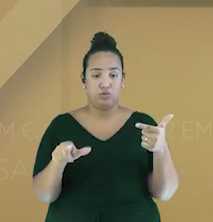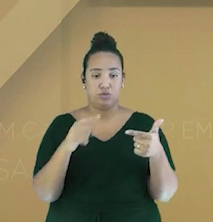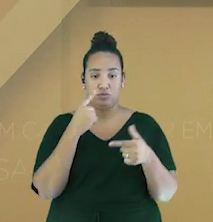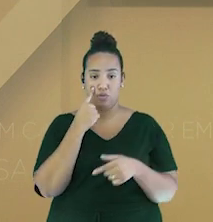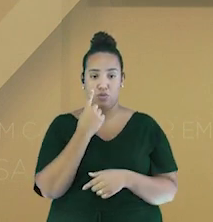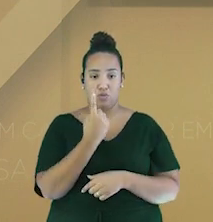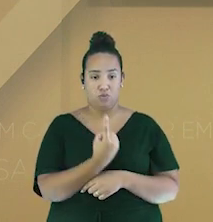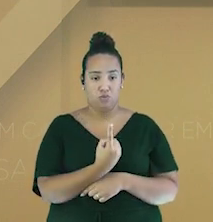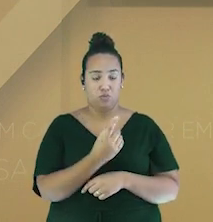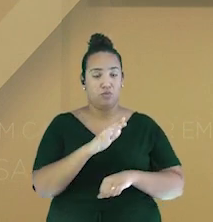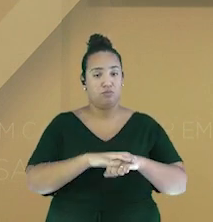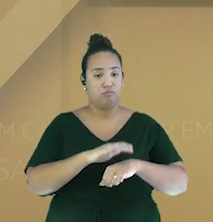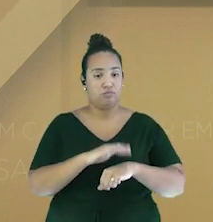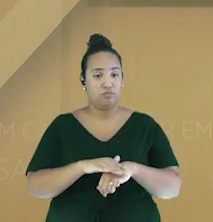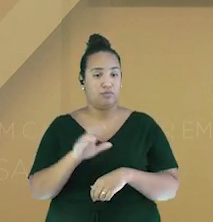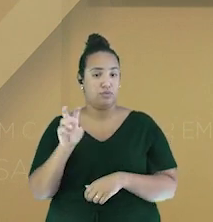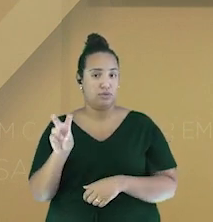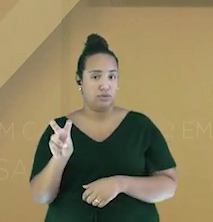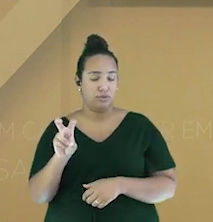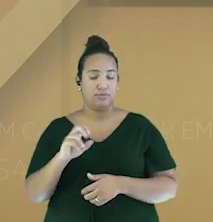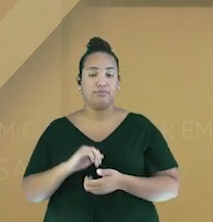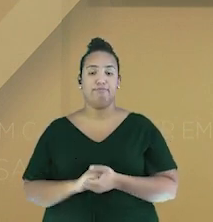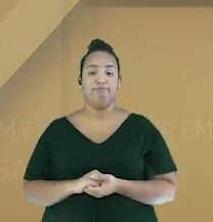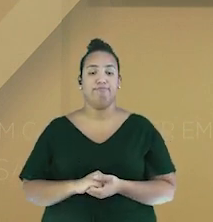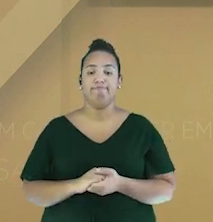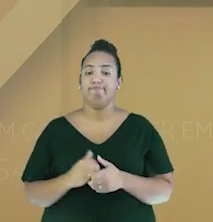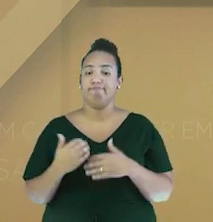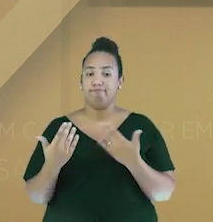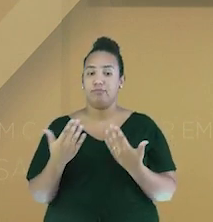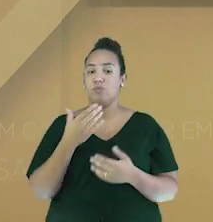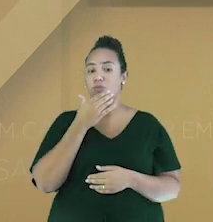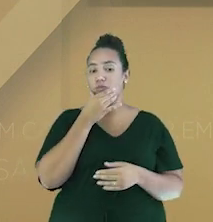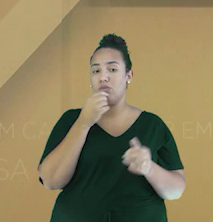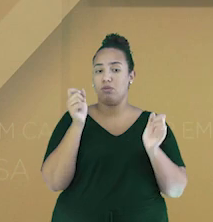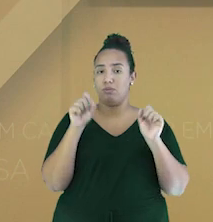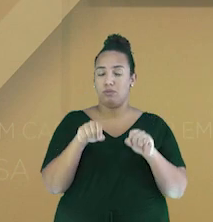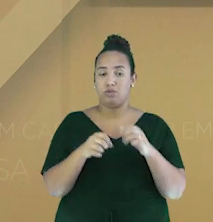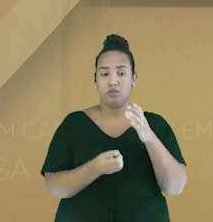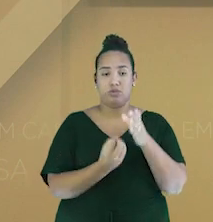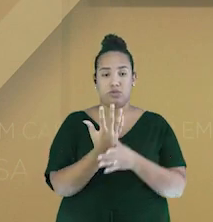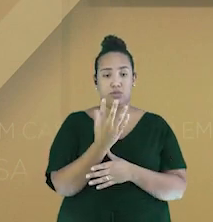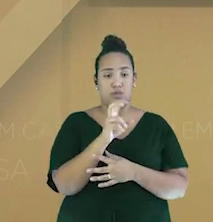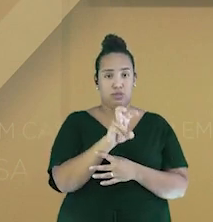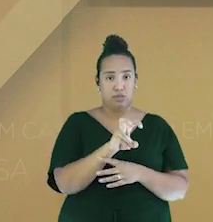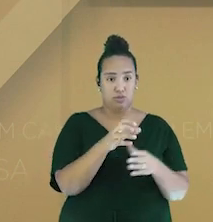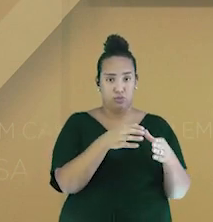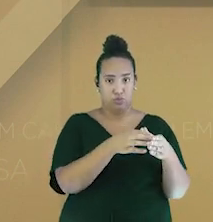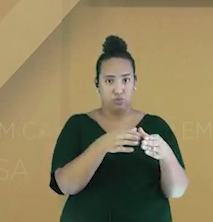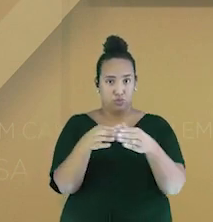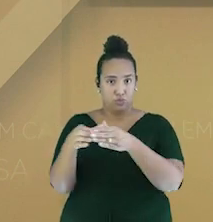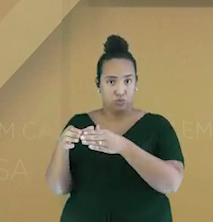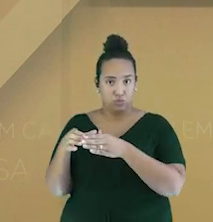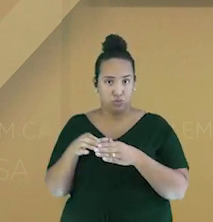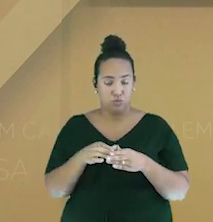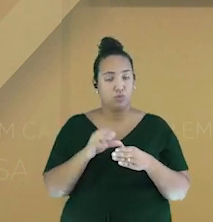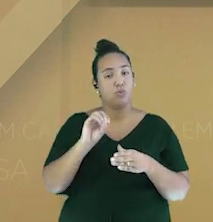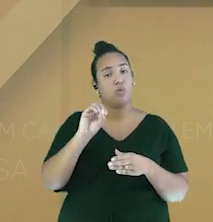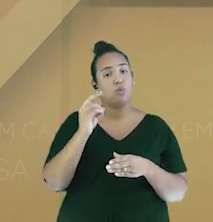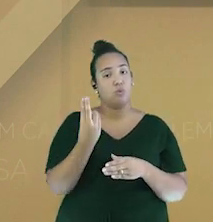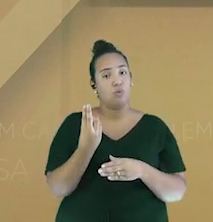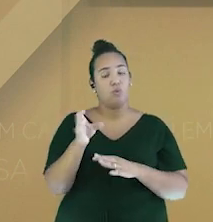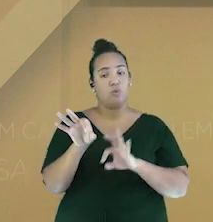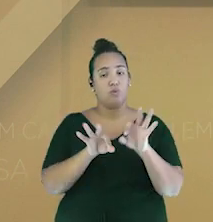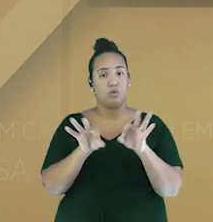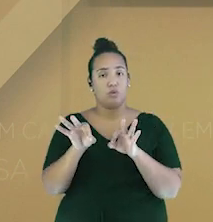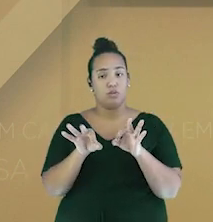e o próprio 5. Ou seja, José pode fazer 5 grupos com uma bala cada ou organizar as balas em